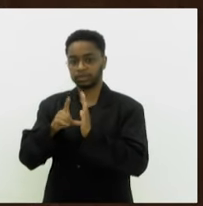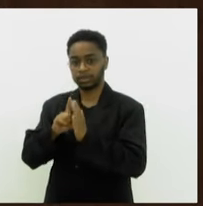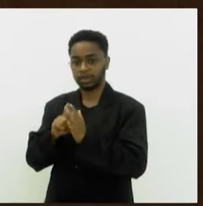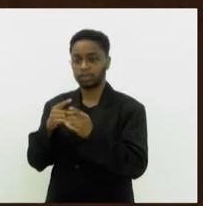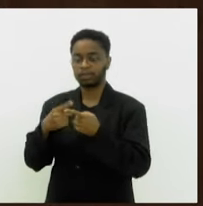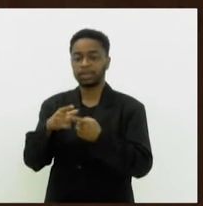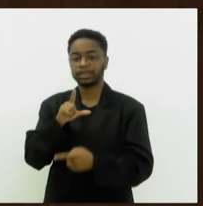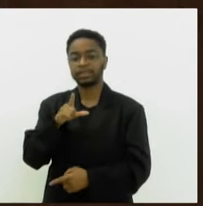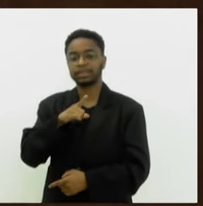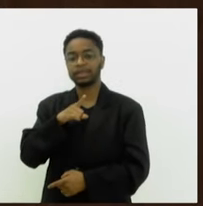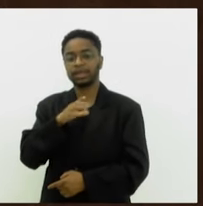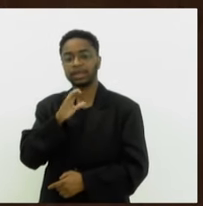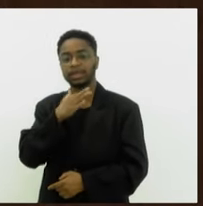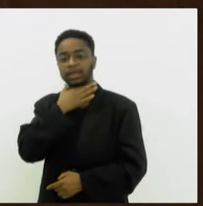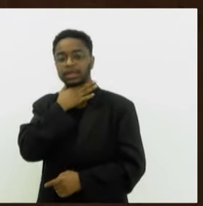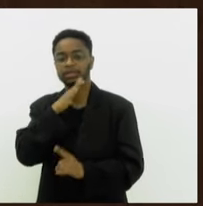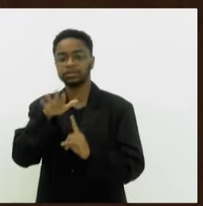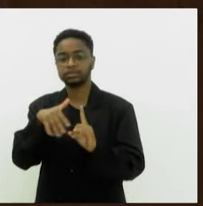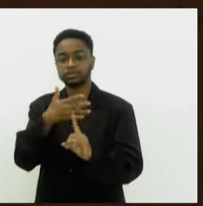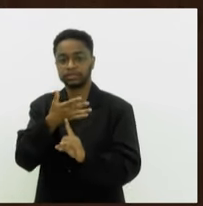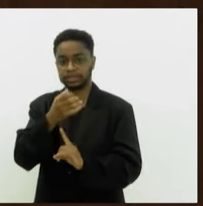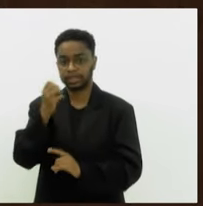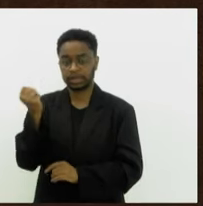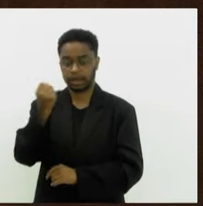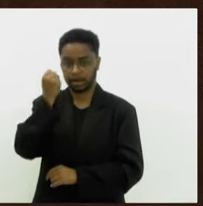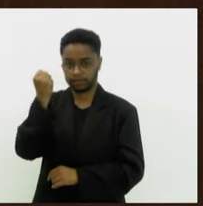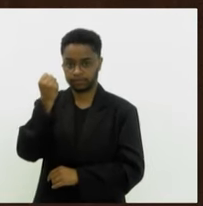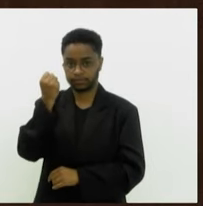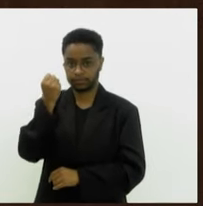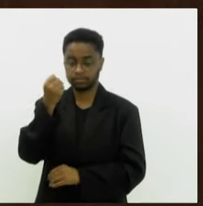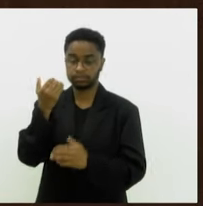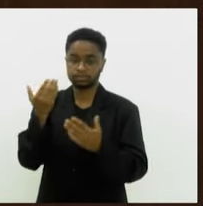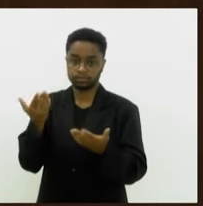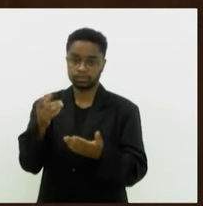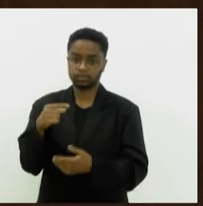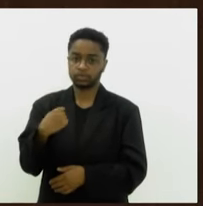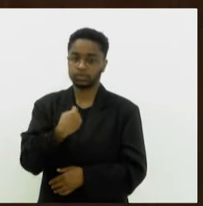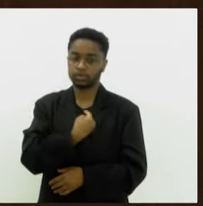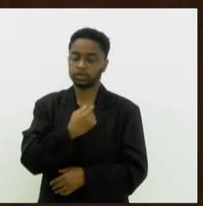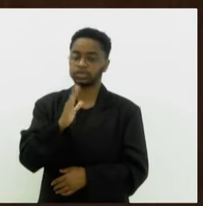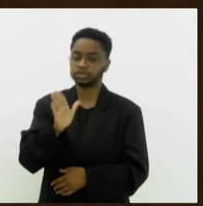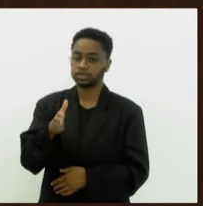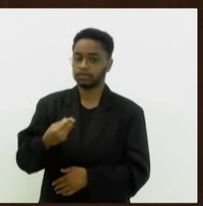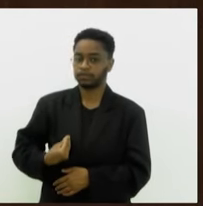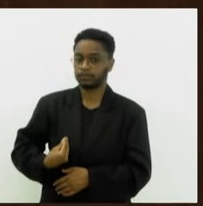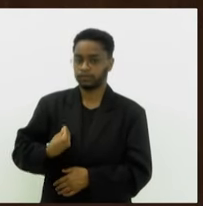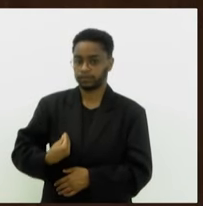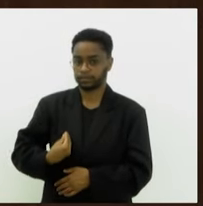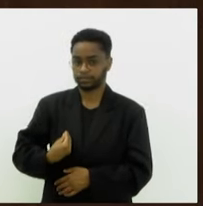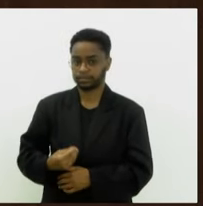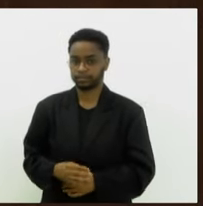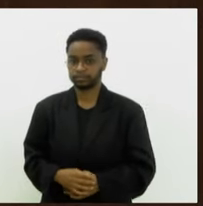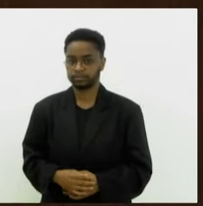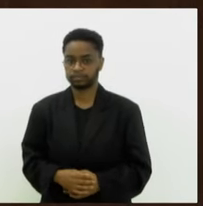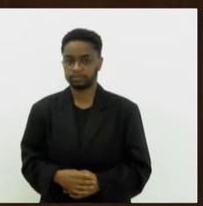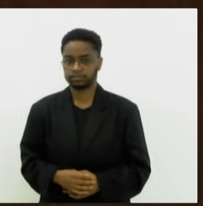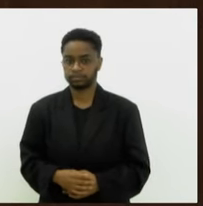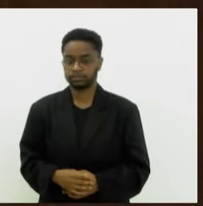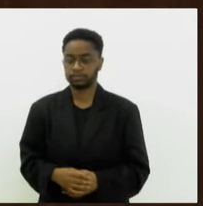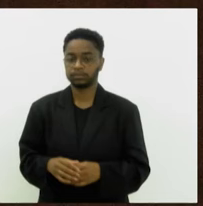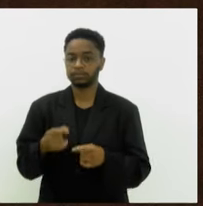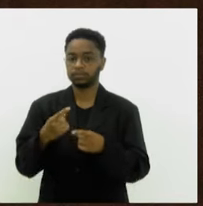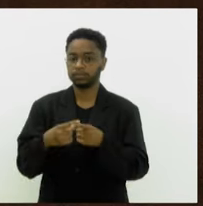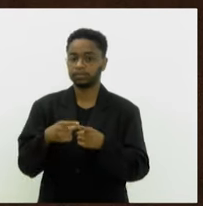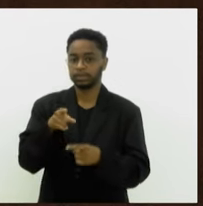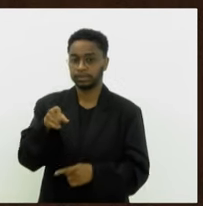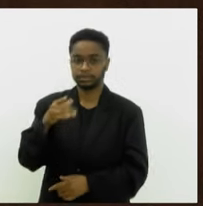crise ambiental seríssima que nós já estamos vivendo. O senhor sabe que